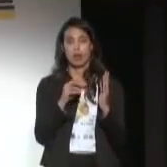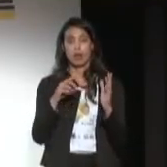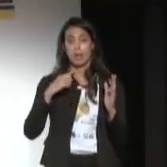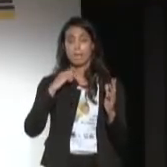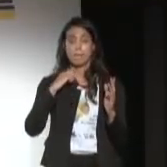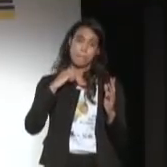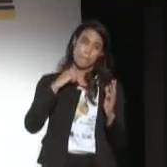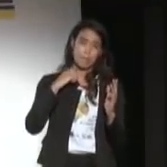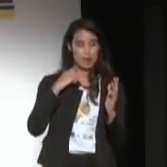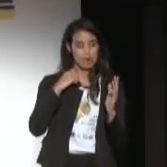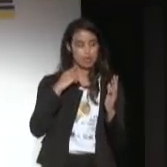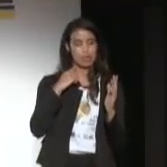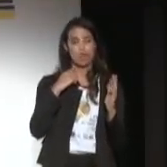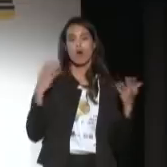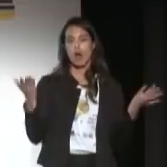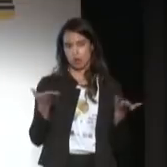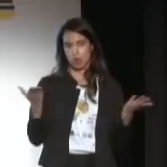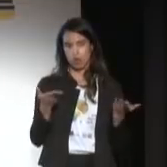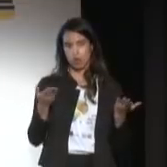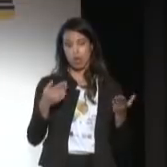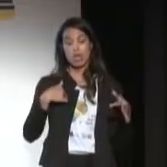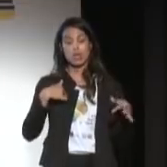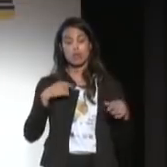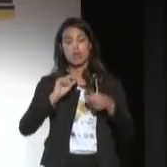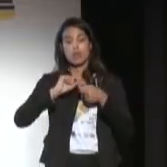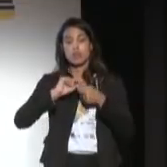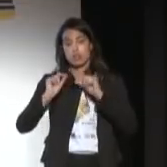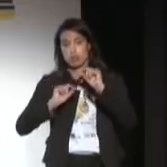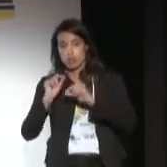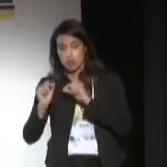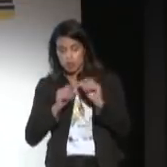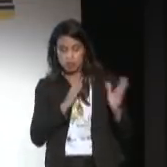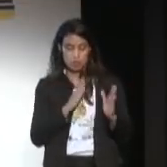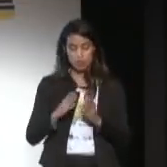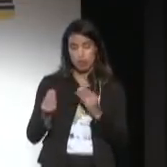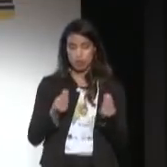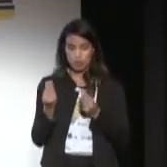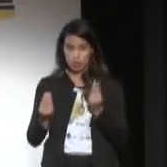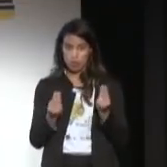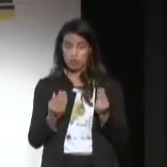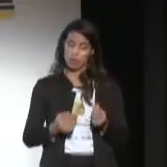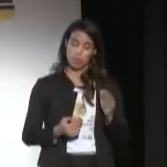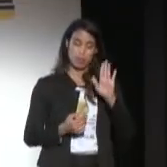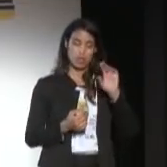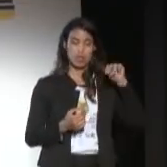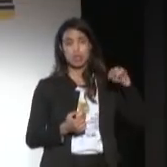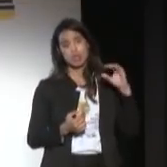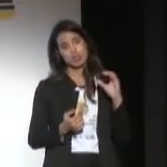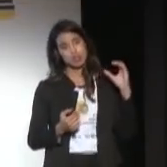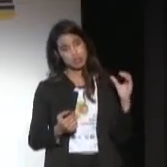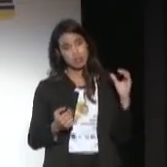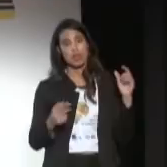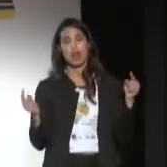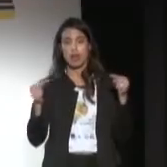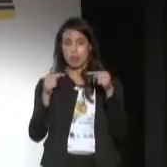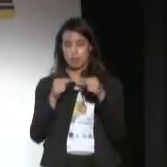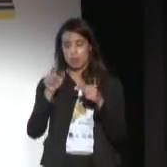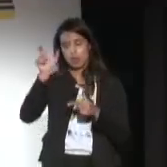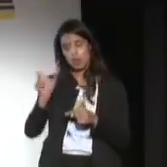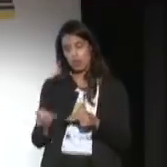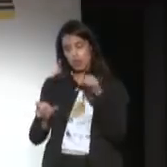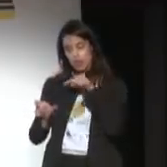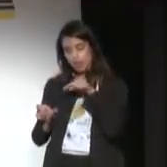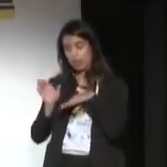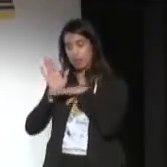de maio, que é essa que eu estou agora. Então, assim, falar de BNCC é falar desse sujeito que